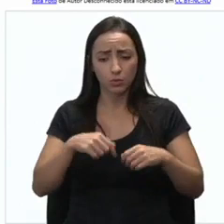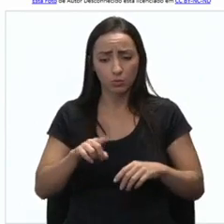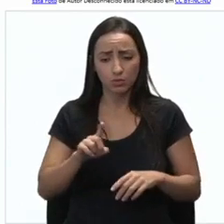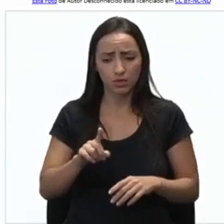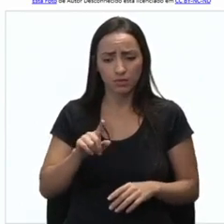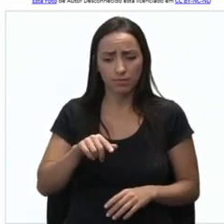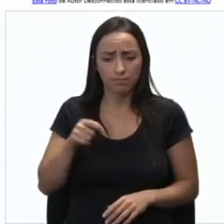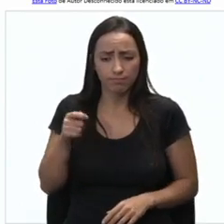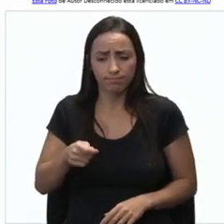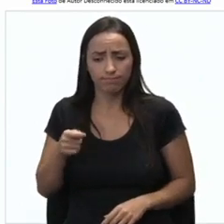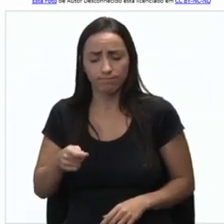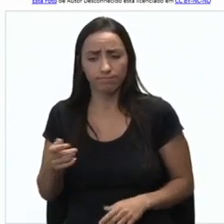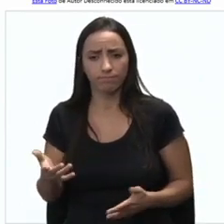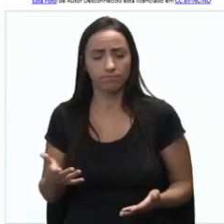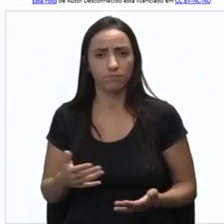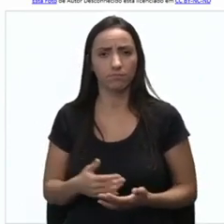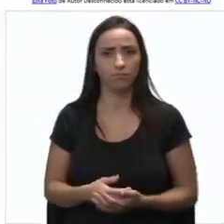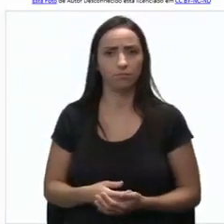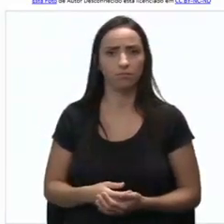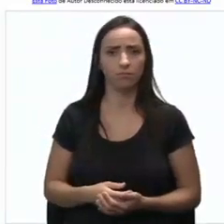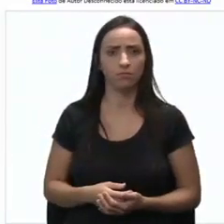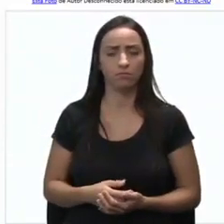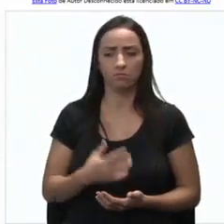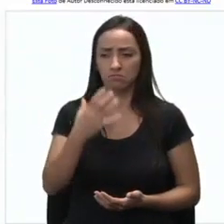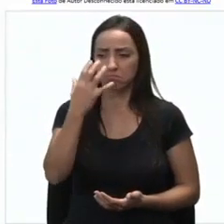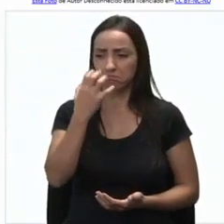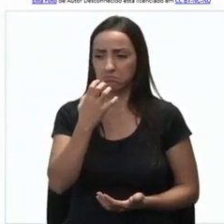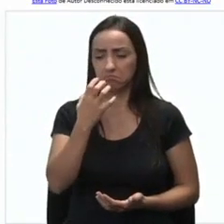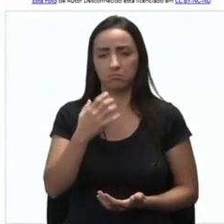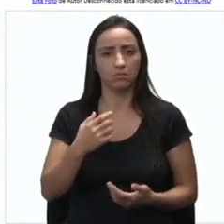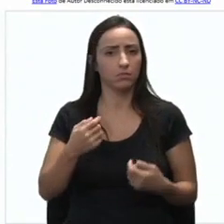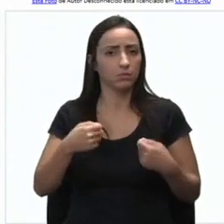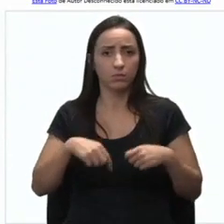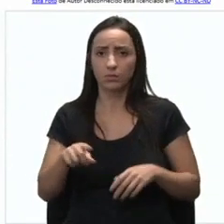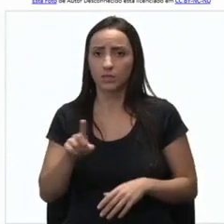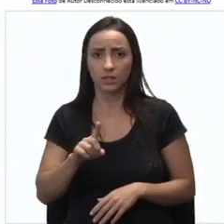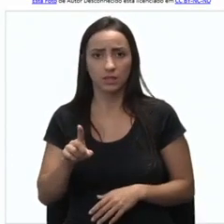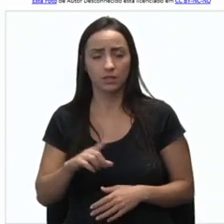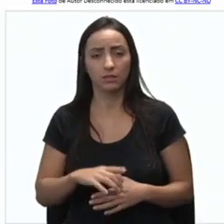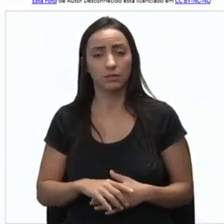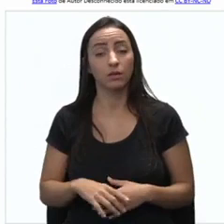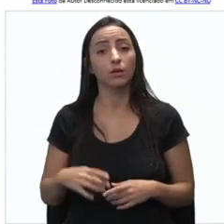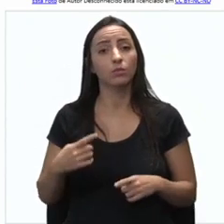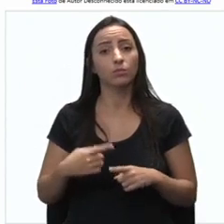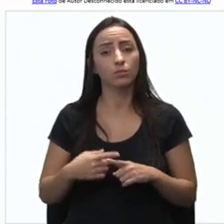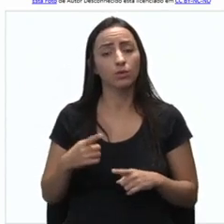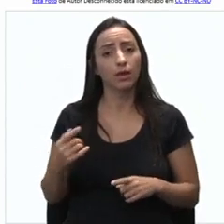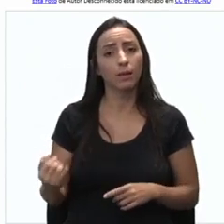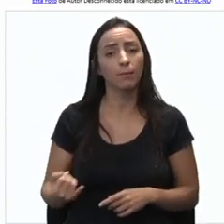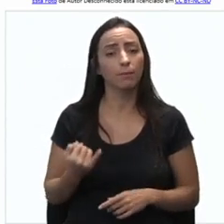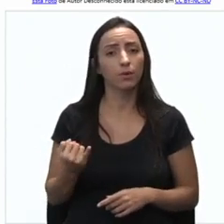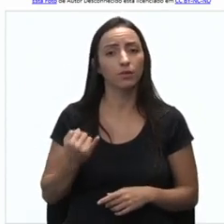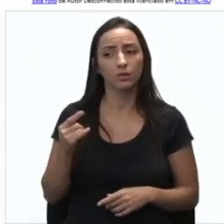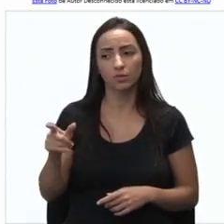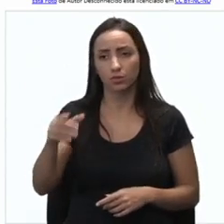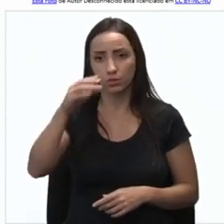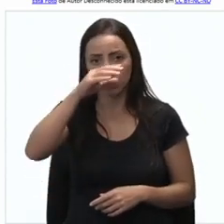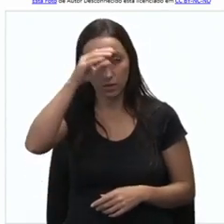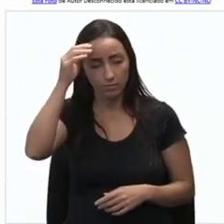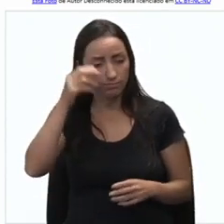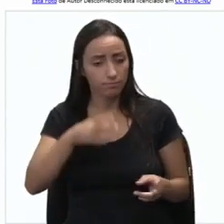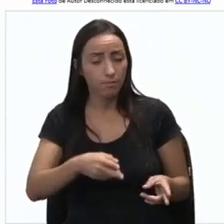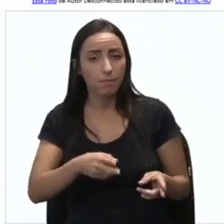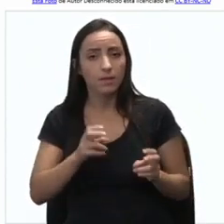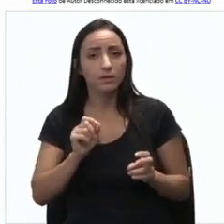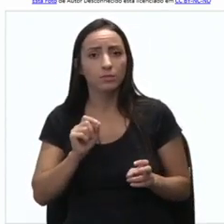Ser rígida, enrijecer aí o tratamento ao paciente. Por quê? É importante que esse paciente ele